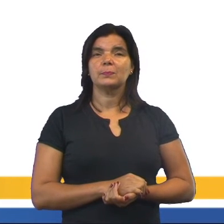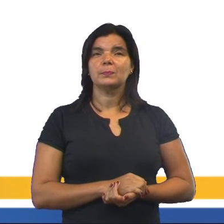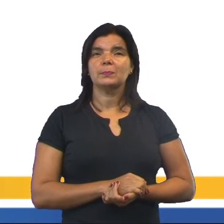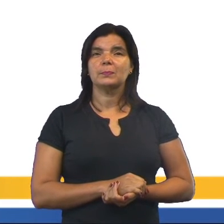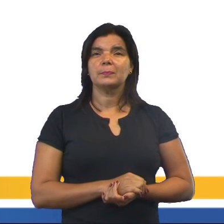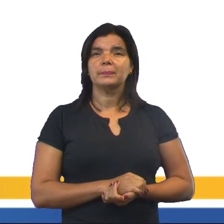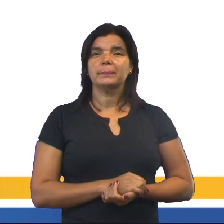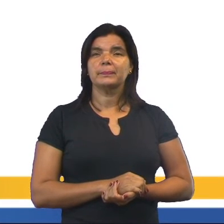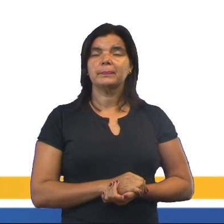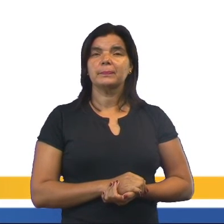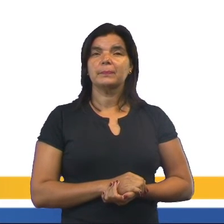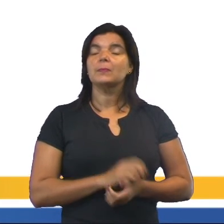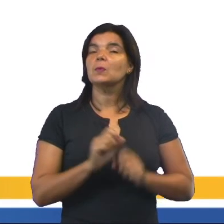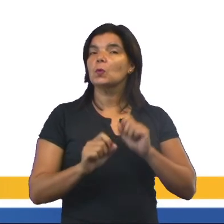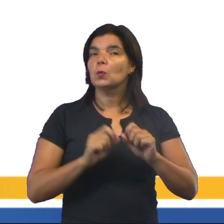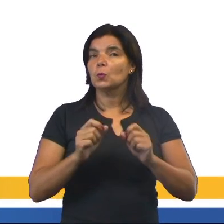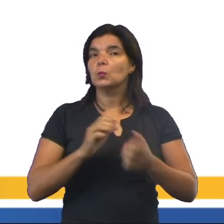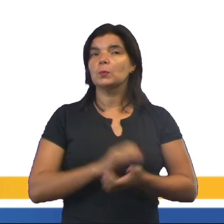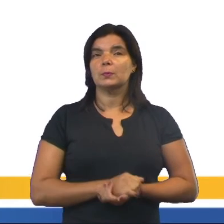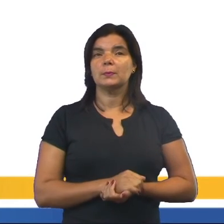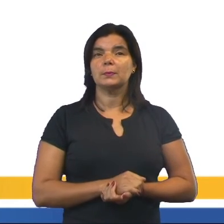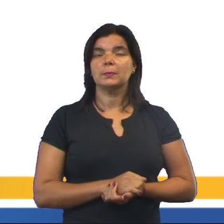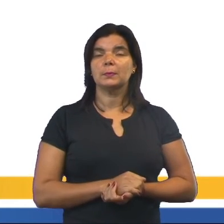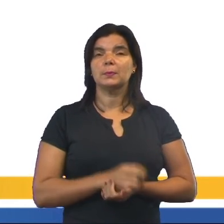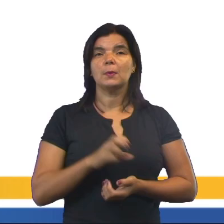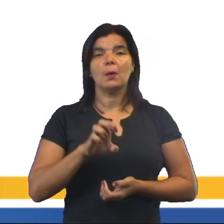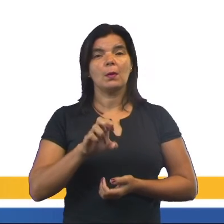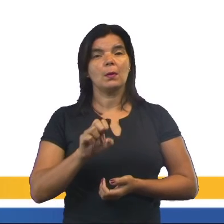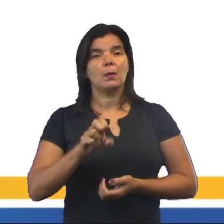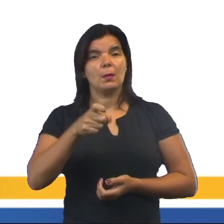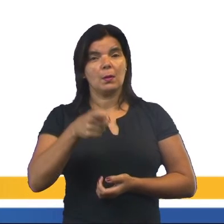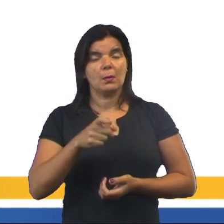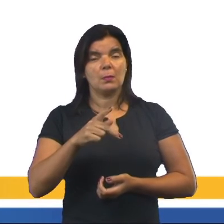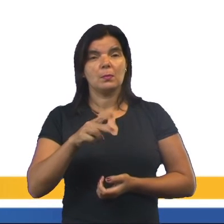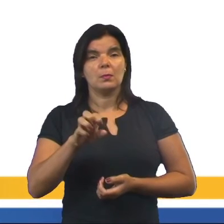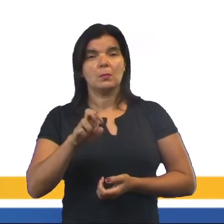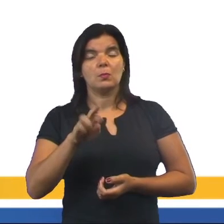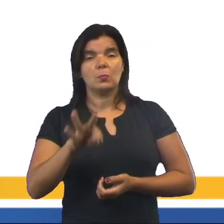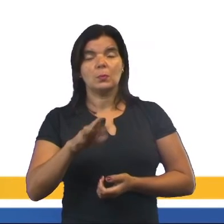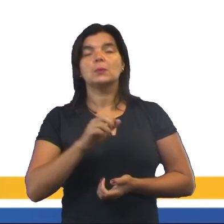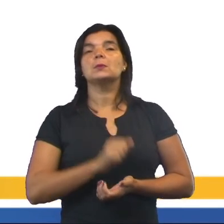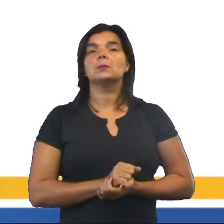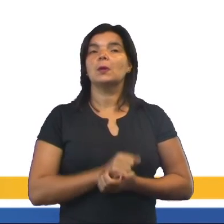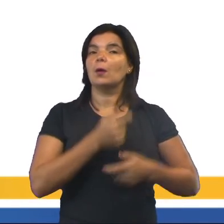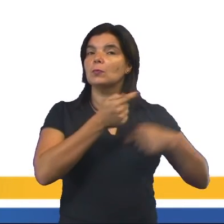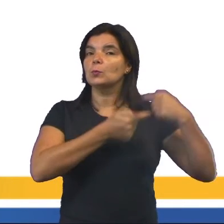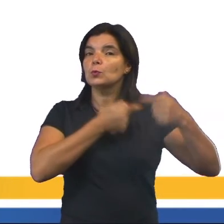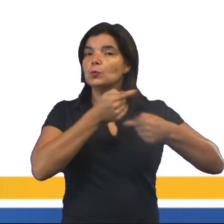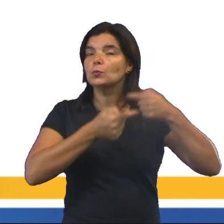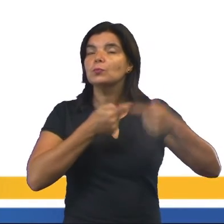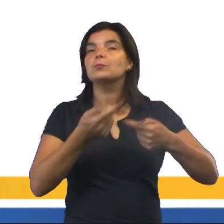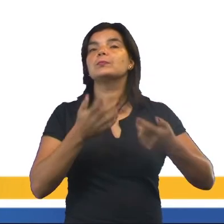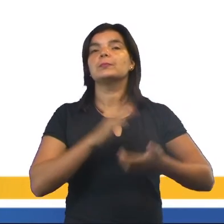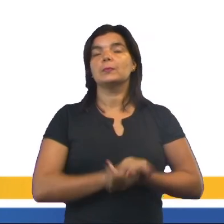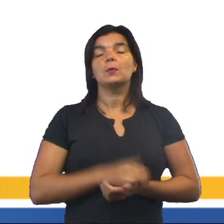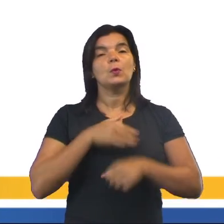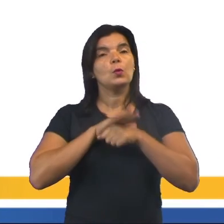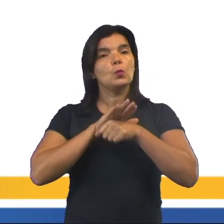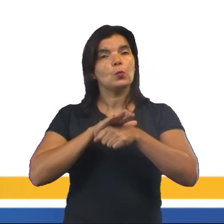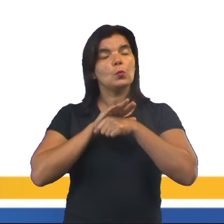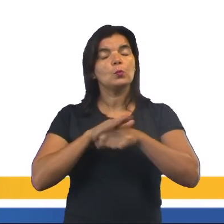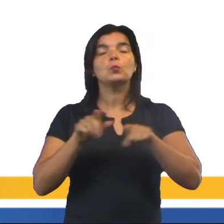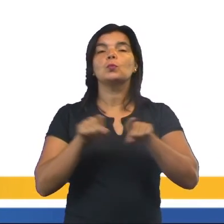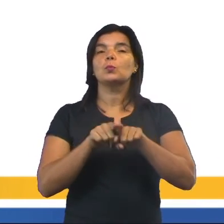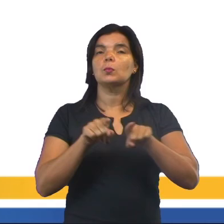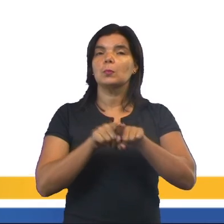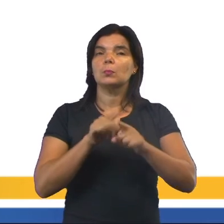Generation Experts, que são experts, né, como o nome diz, experts da geração Millennium, que ajudam